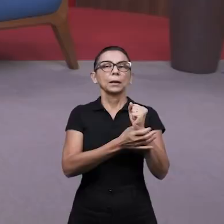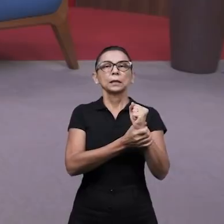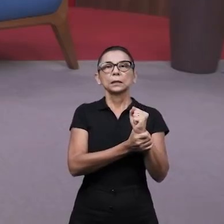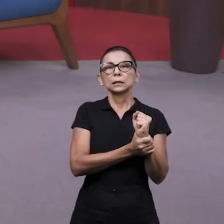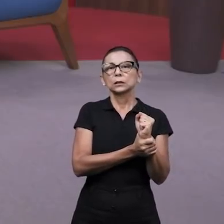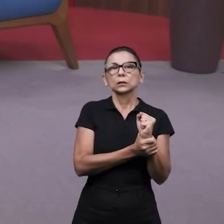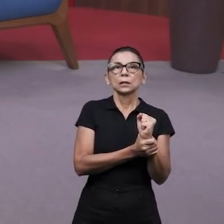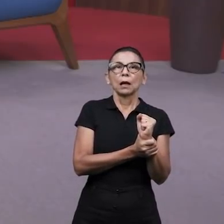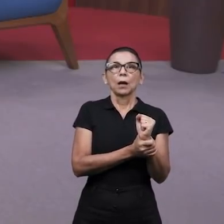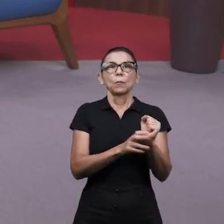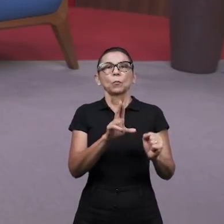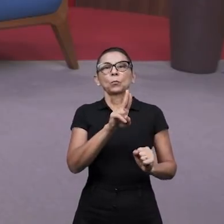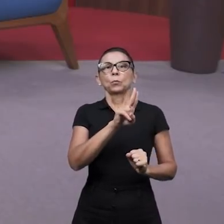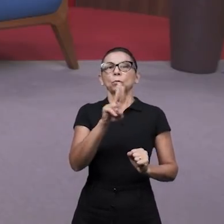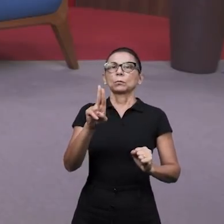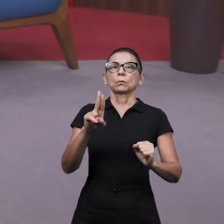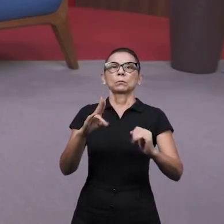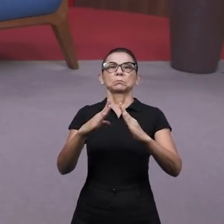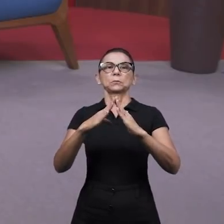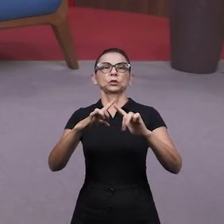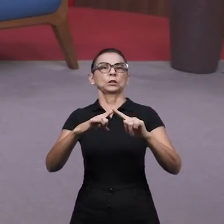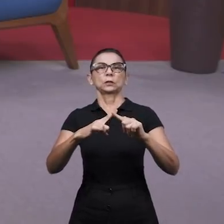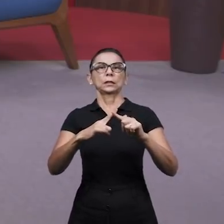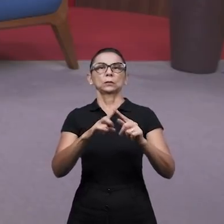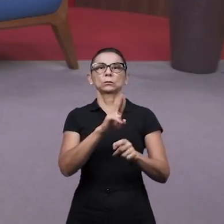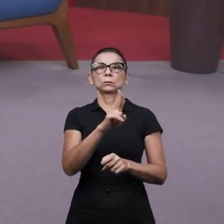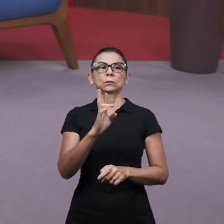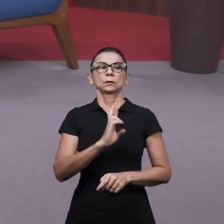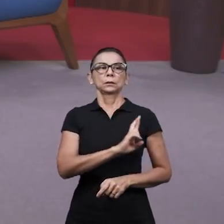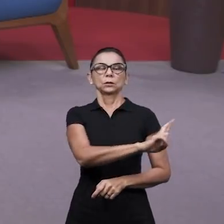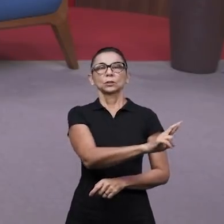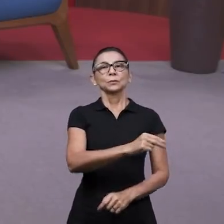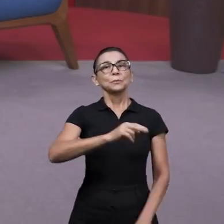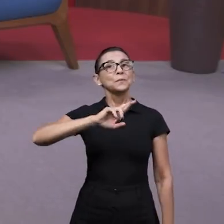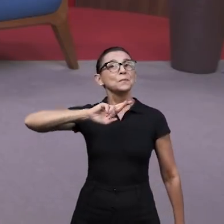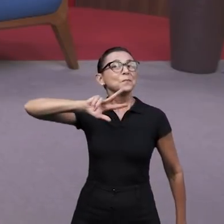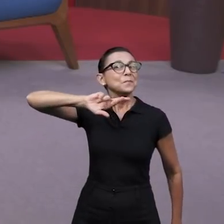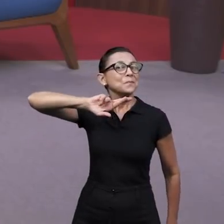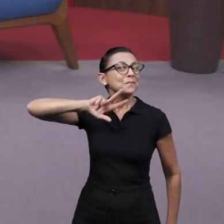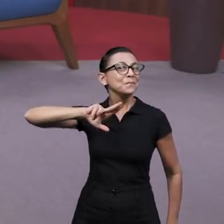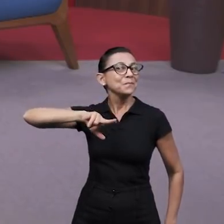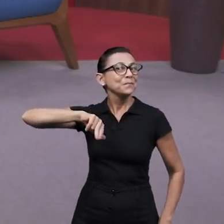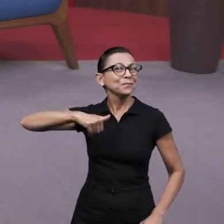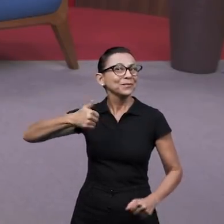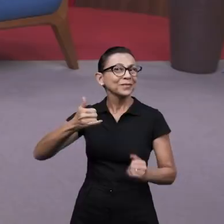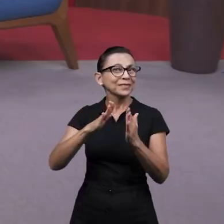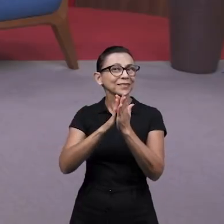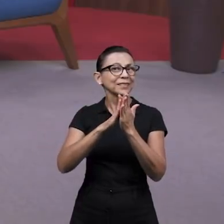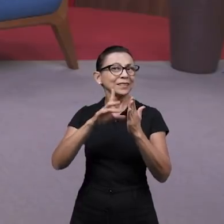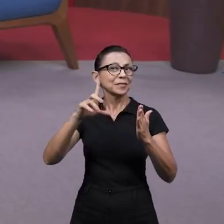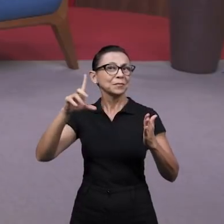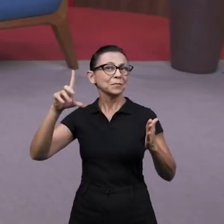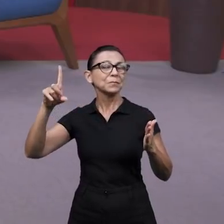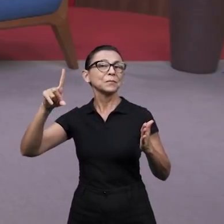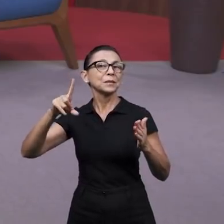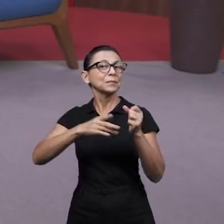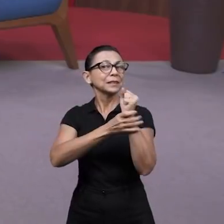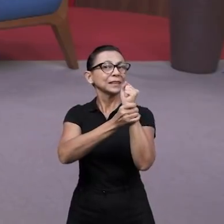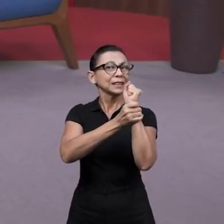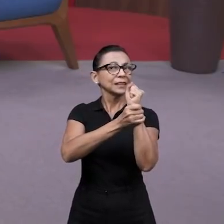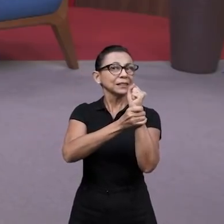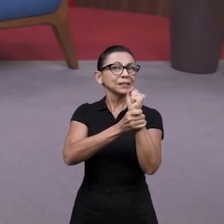nenhuma denominação, nenhuma religião. É uma garantia da palavra de Deus, é uma garantia do próprio Deus.